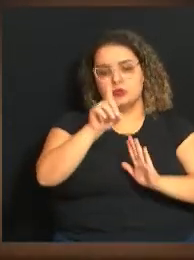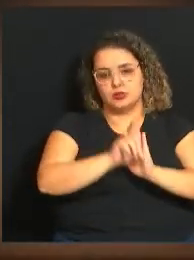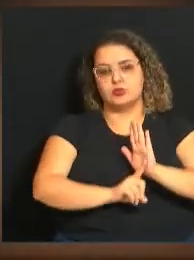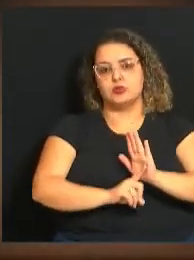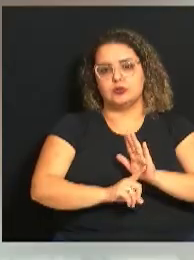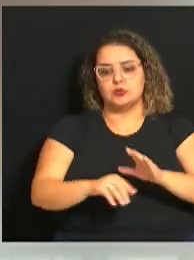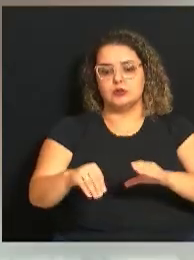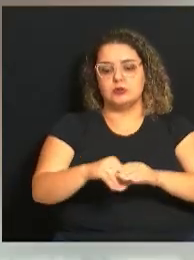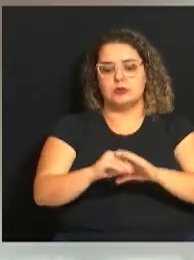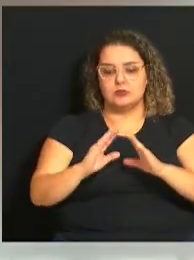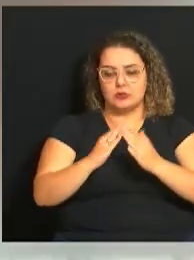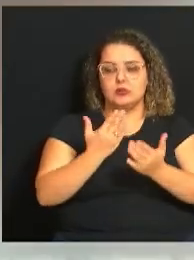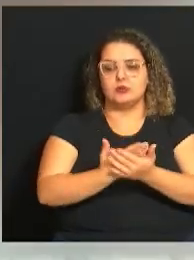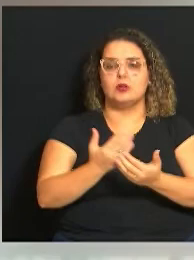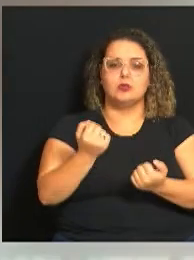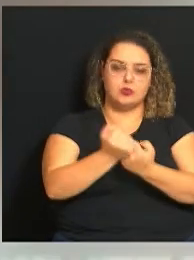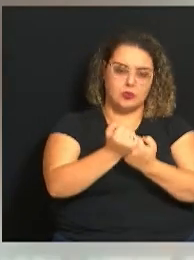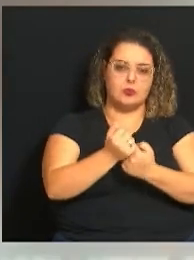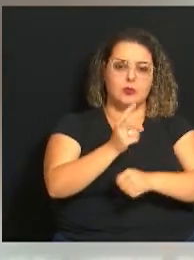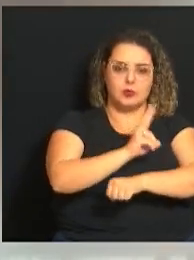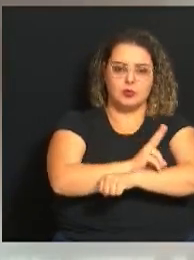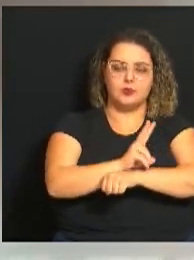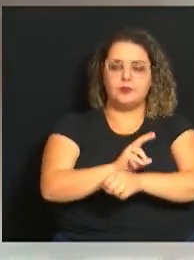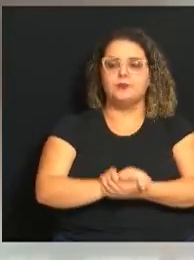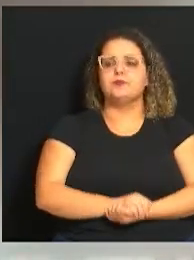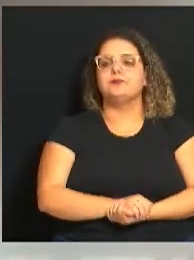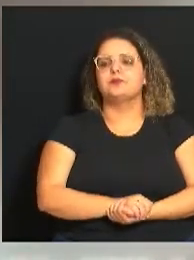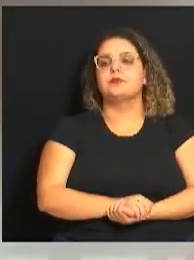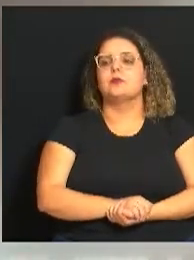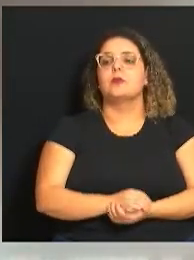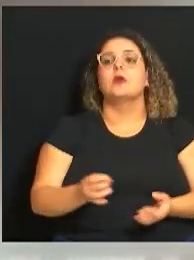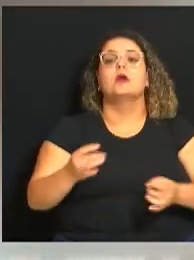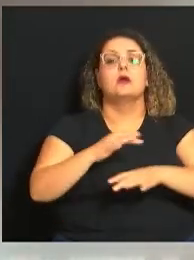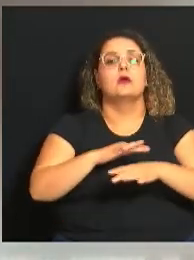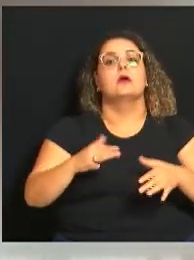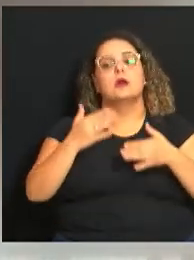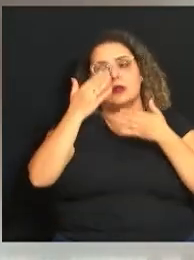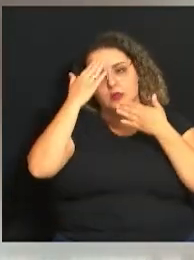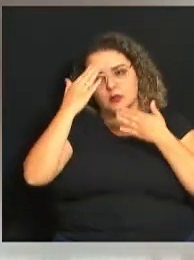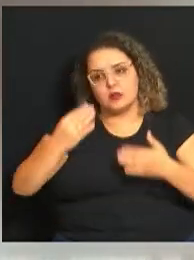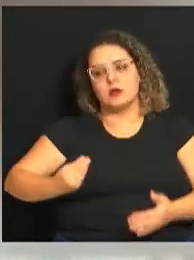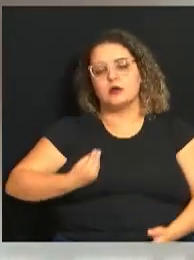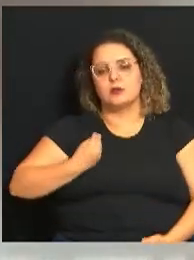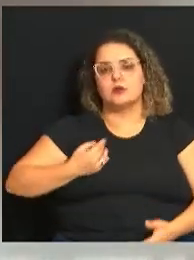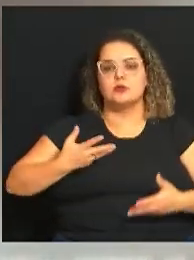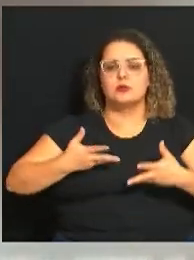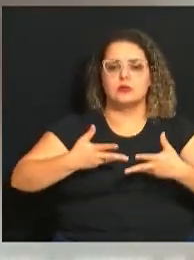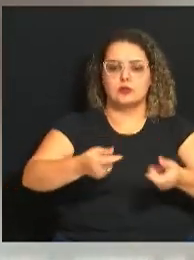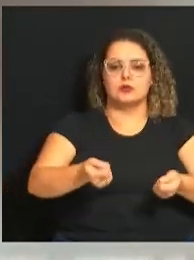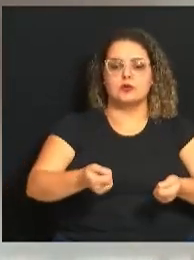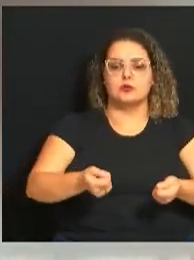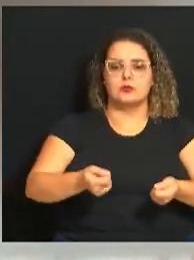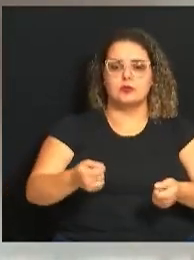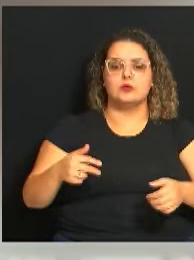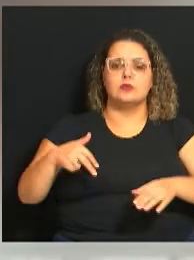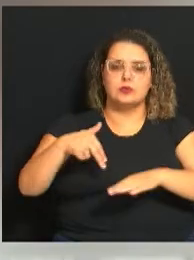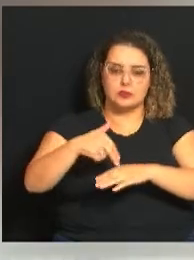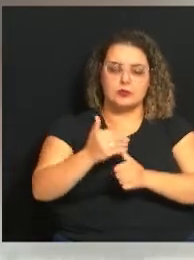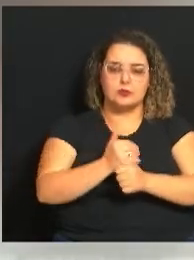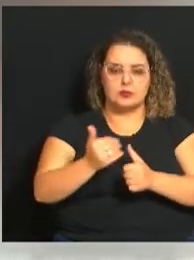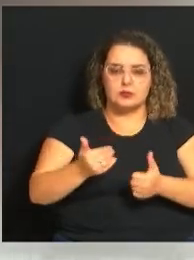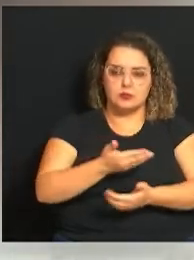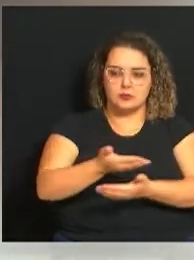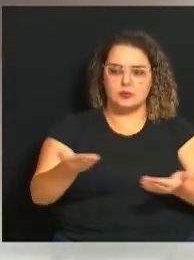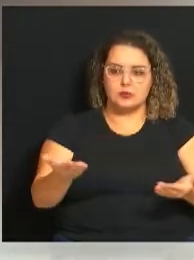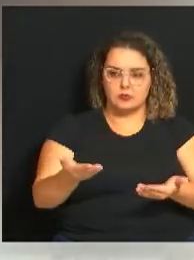da escola. Débora Palermo encerrou a reunião agradecendo a presença dos convidados e colocou seu mandato à